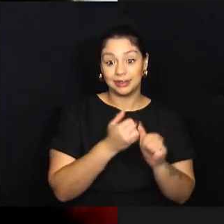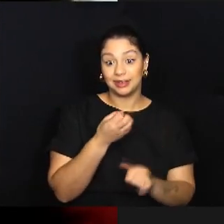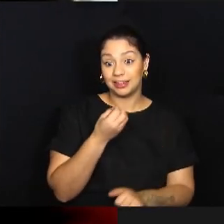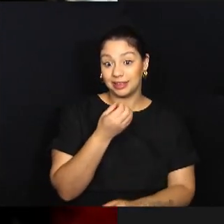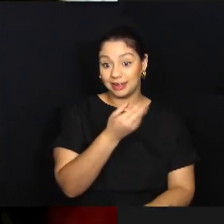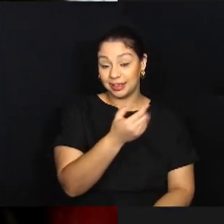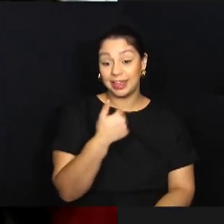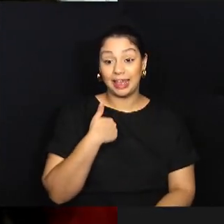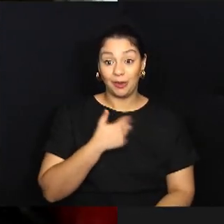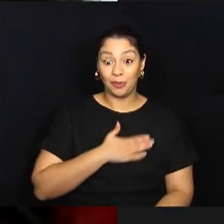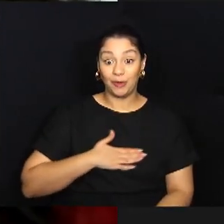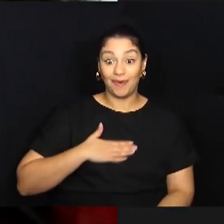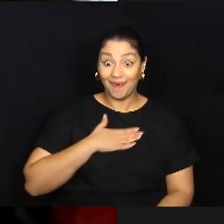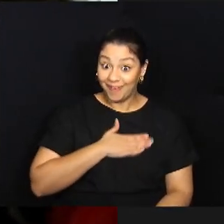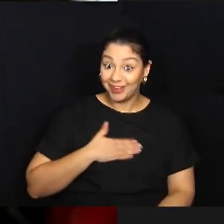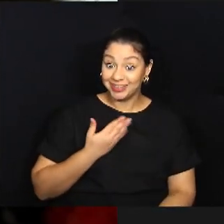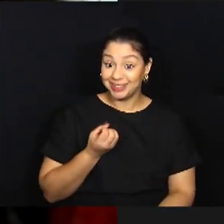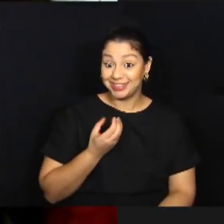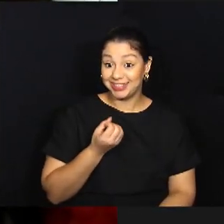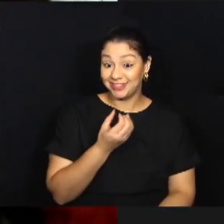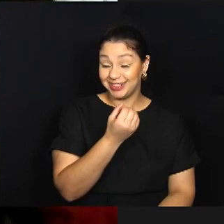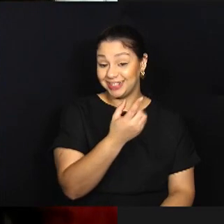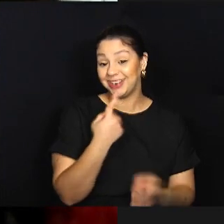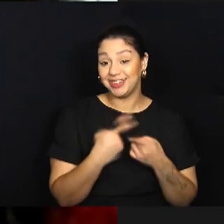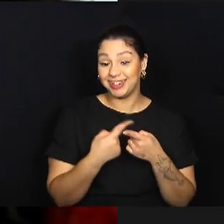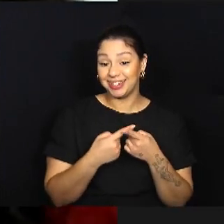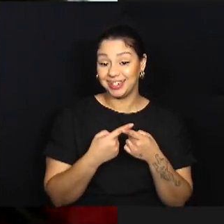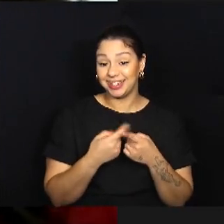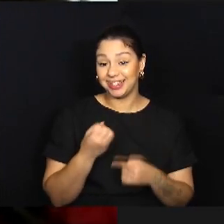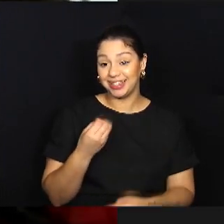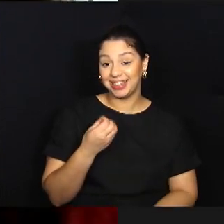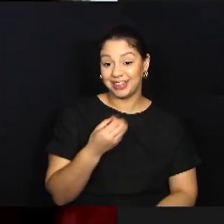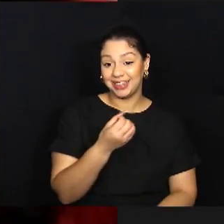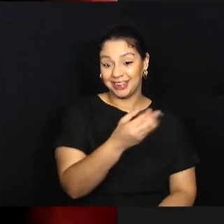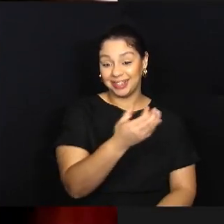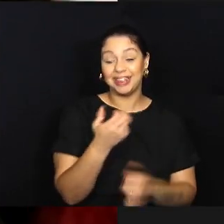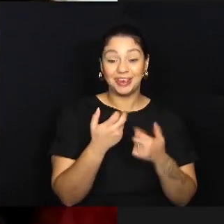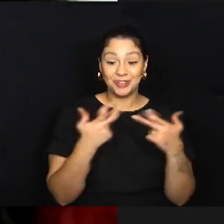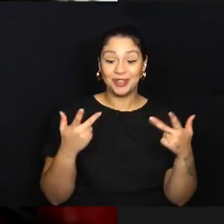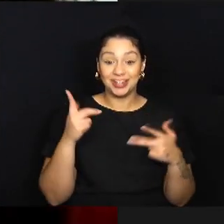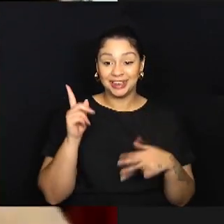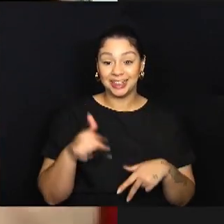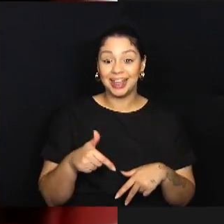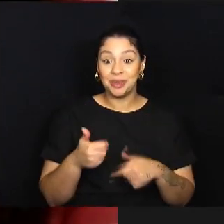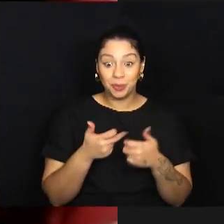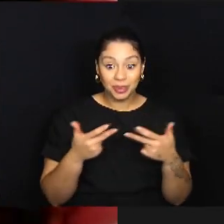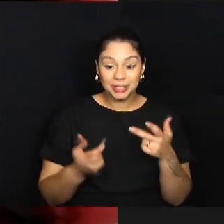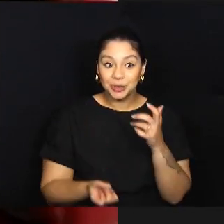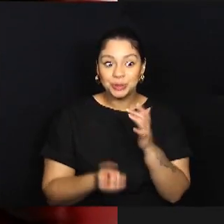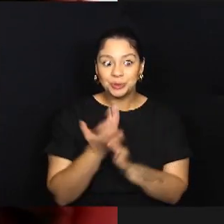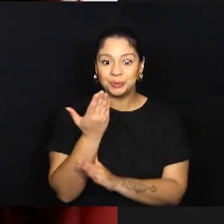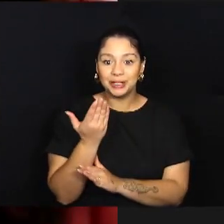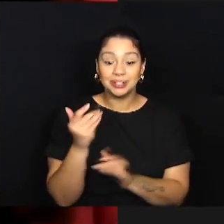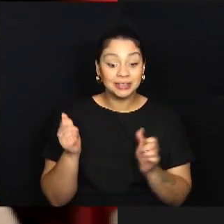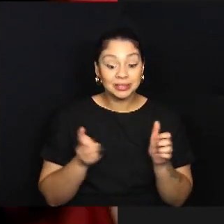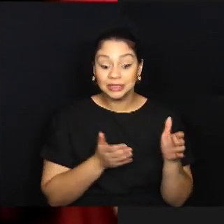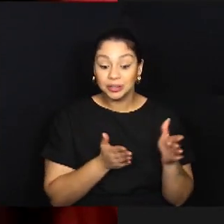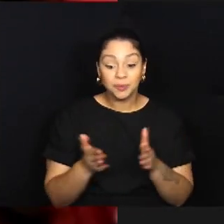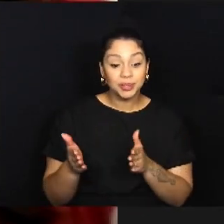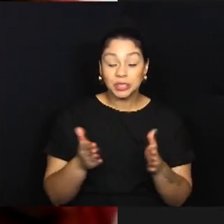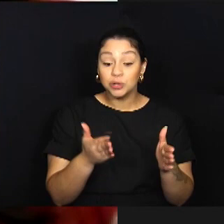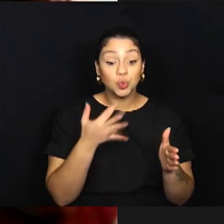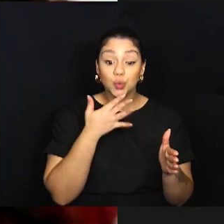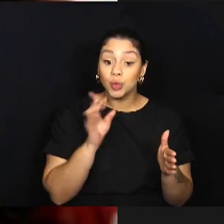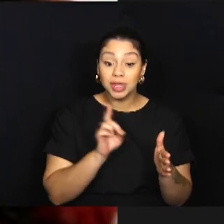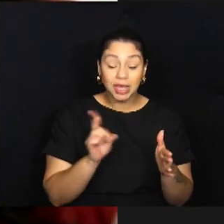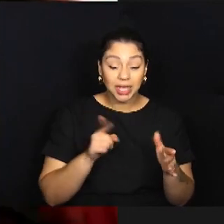eu goste tanto de viajar, porque a viagem ela reserva para a gente justamente o inesperado. Você pega uma estrada que você não conhece, você não sabe o que você